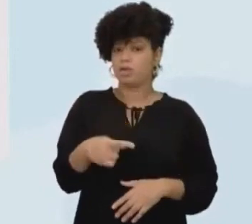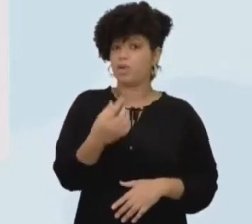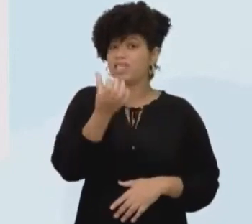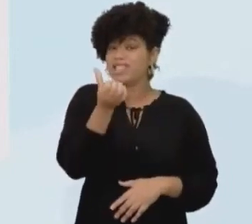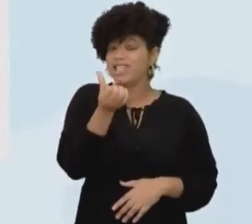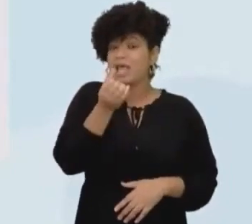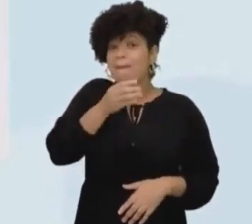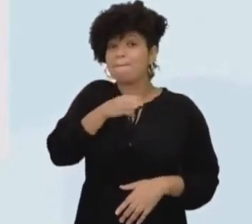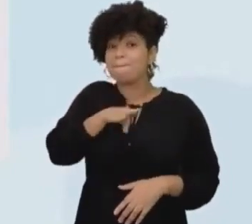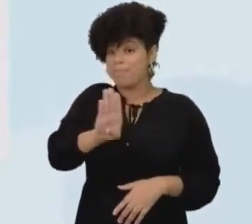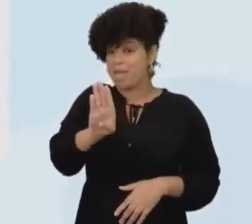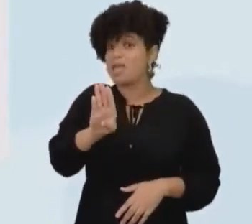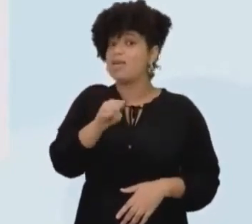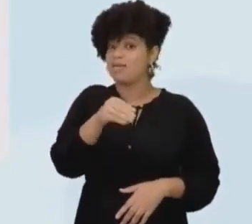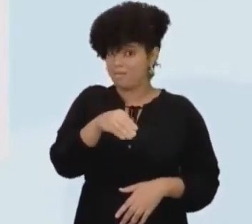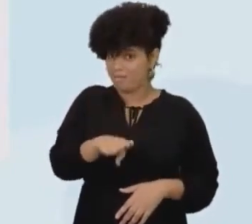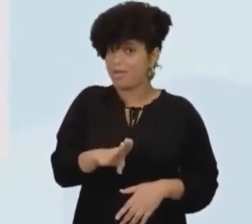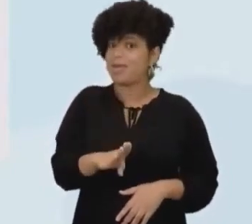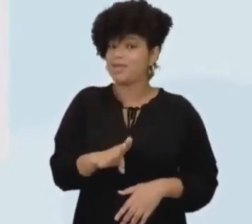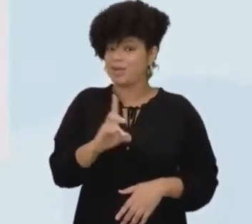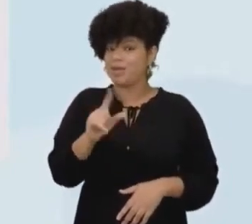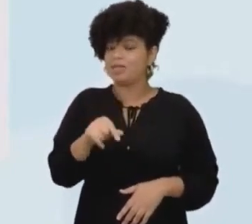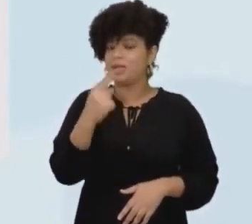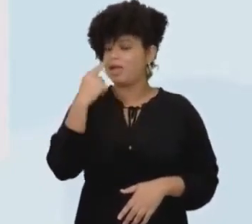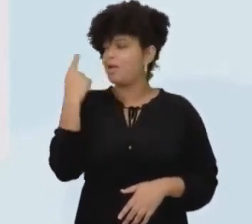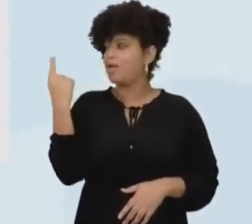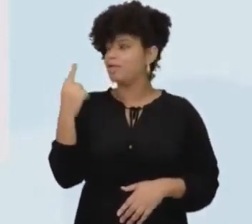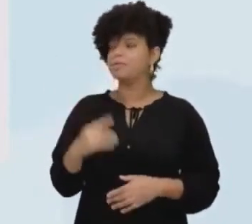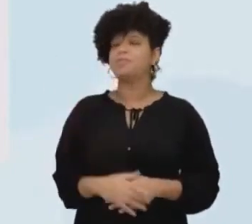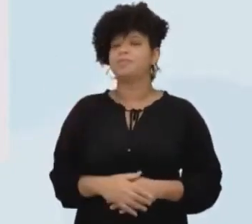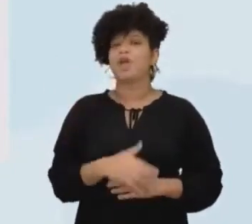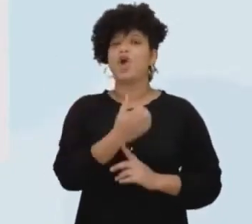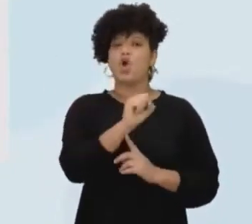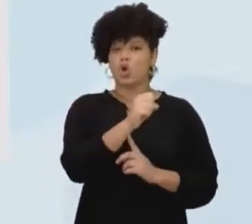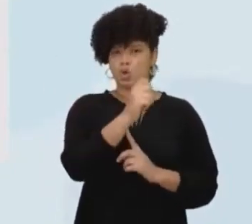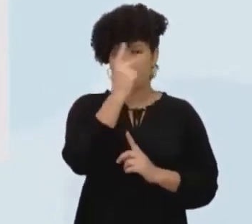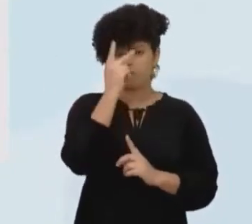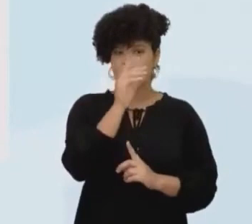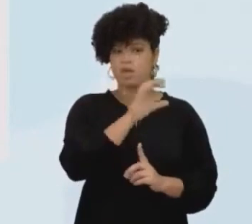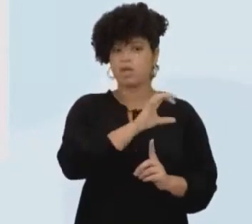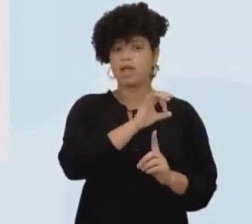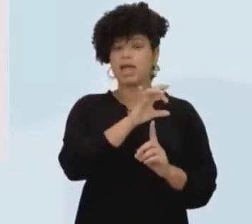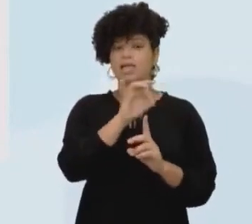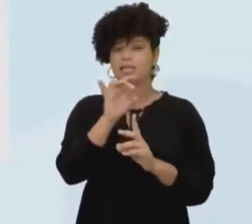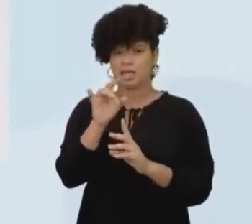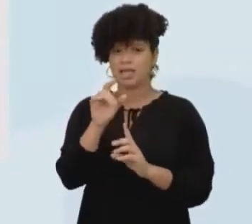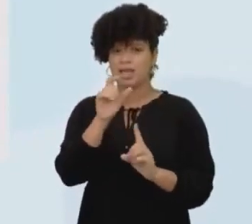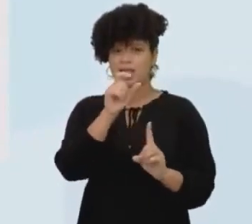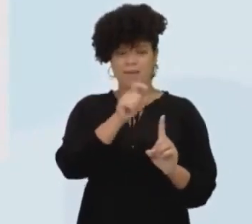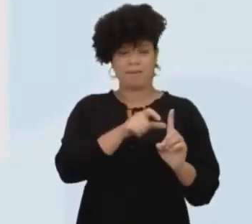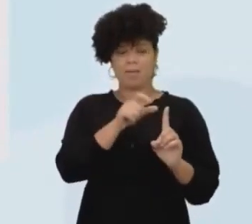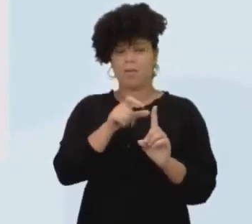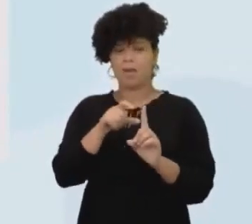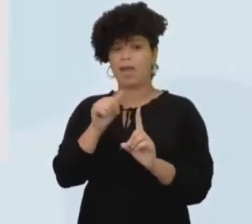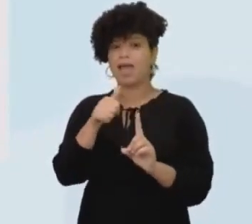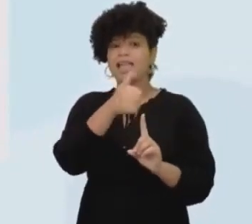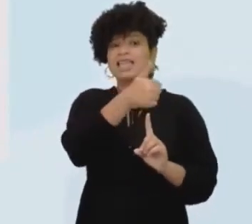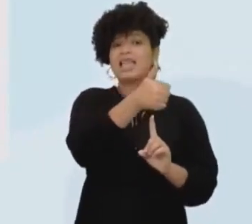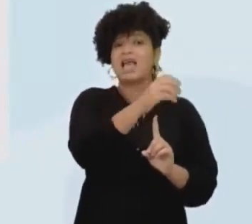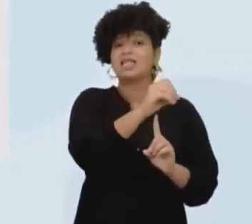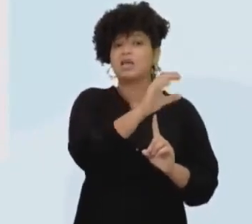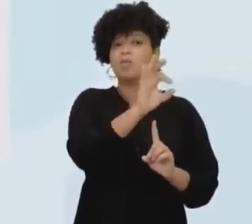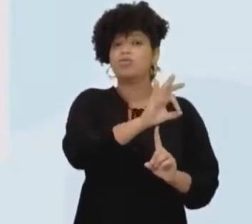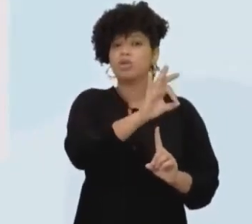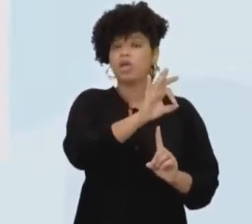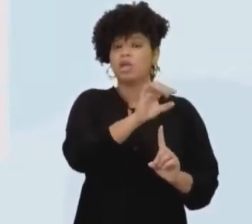bilhões de reais é para as pessoas aí se a gente contar são oito pessoas cada bonequinha aí representa 10% da população